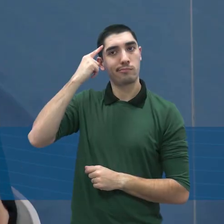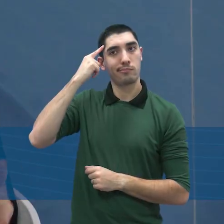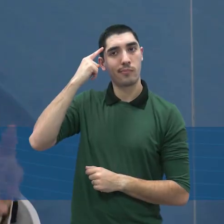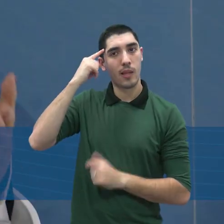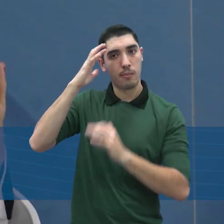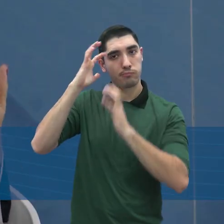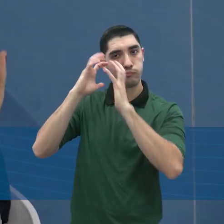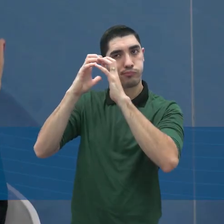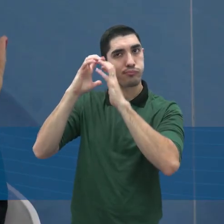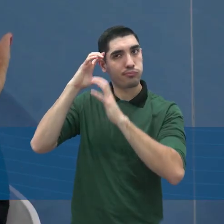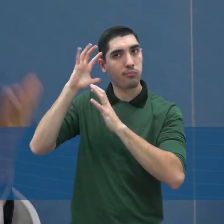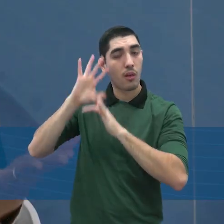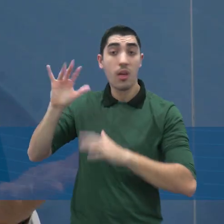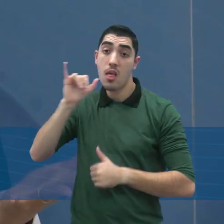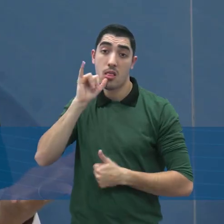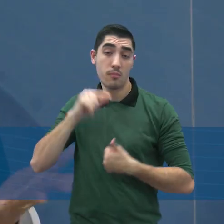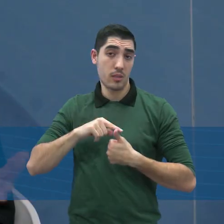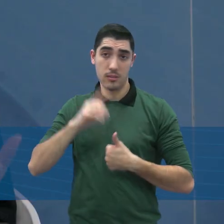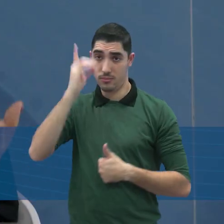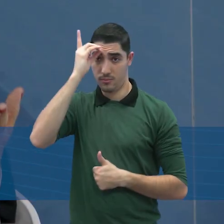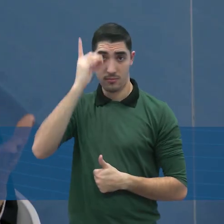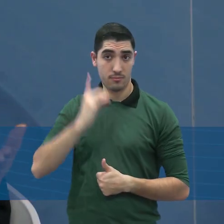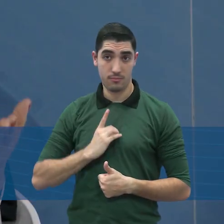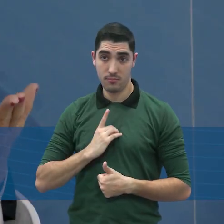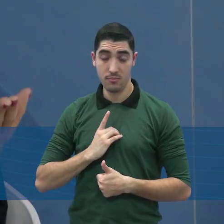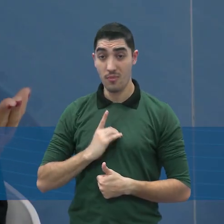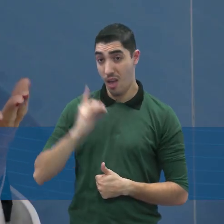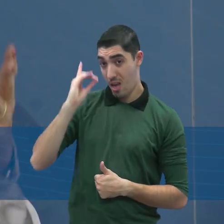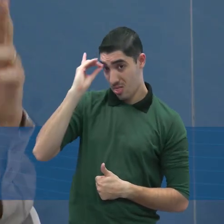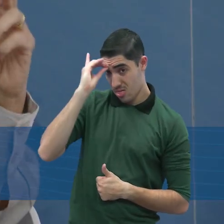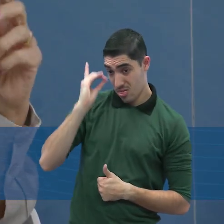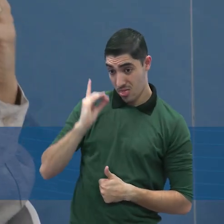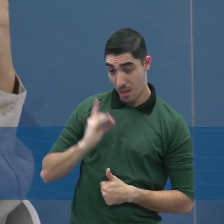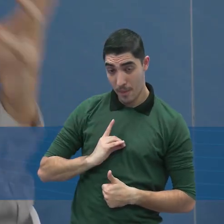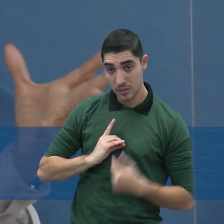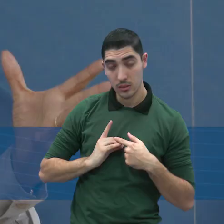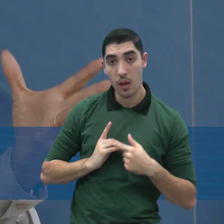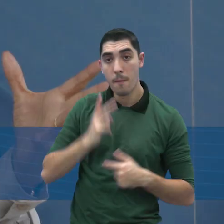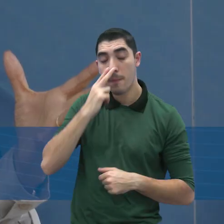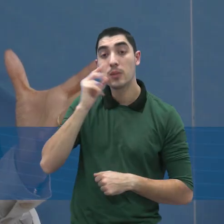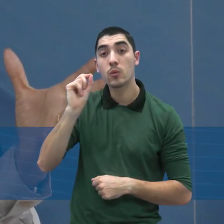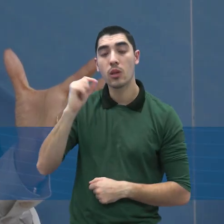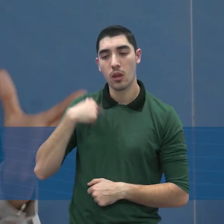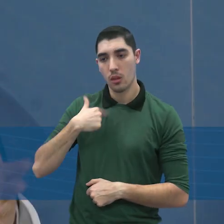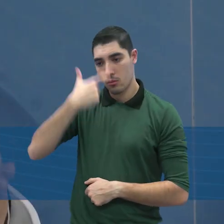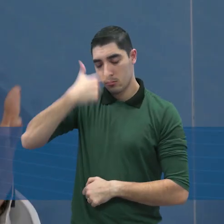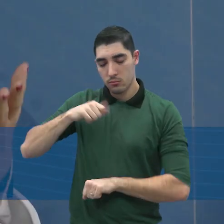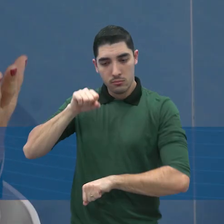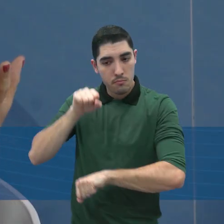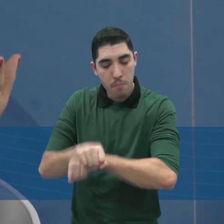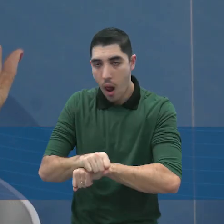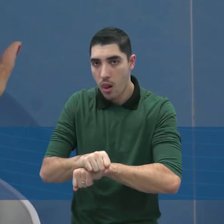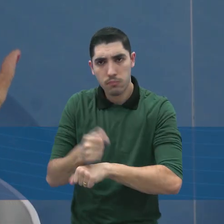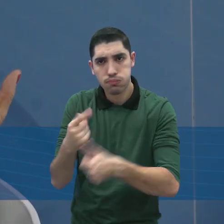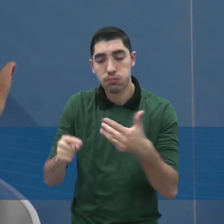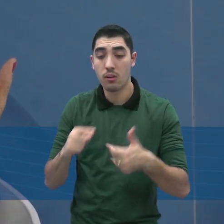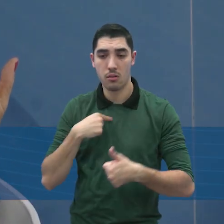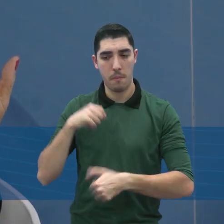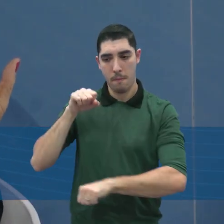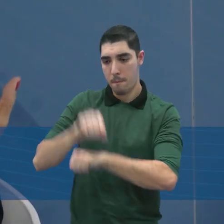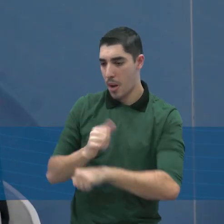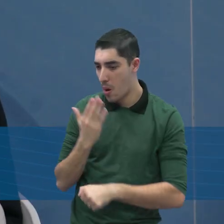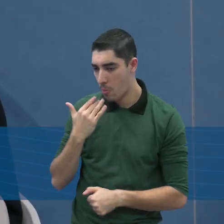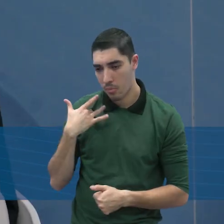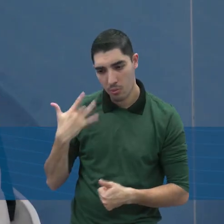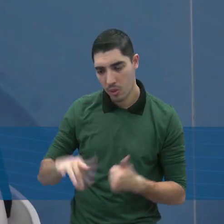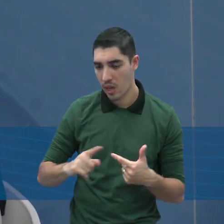pode causar. Como depressão, por exemplo. A gente sabe que a depressão, ela causa uma paralisação na pessoa. A pessoa para de comer, ela